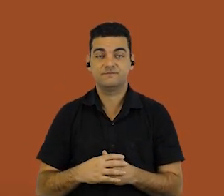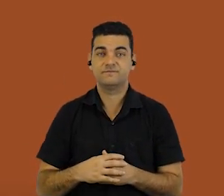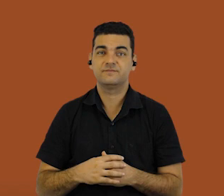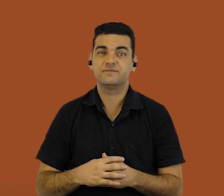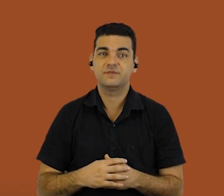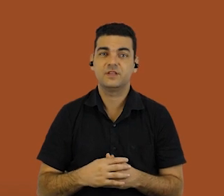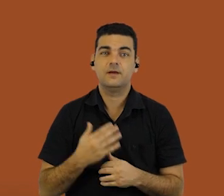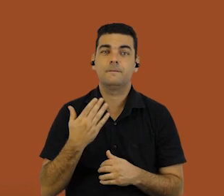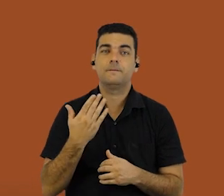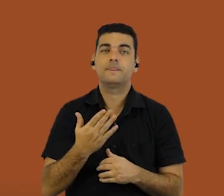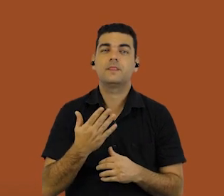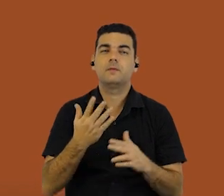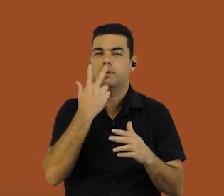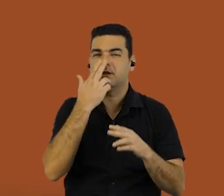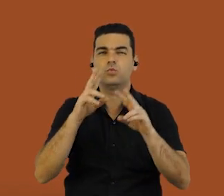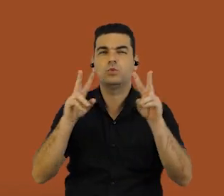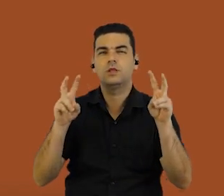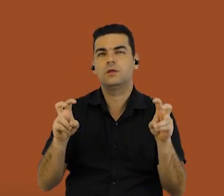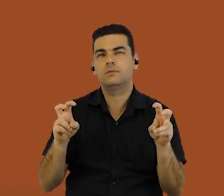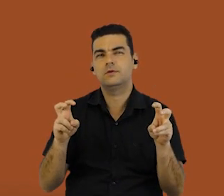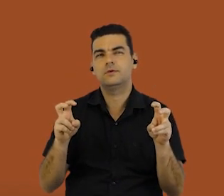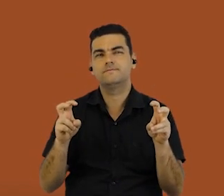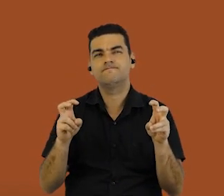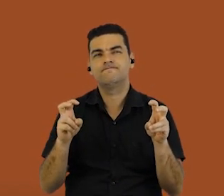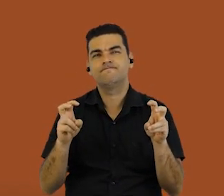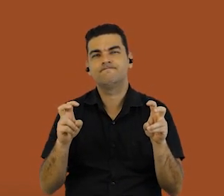africanos nas pautas